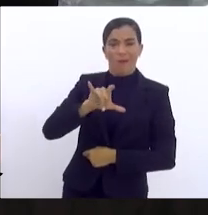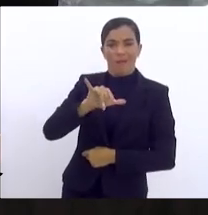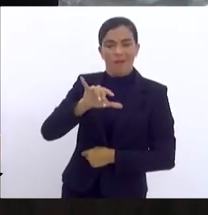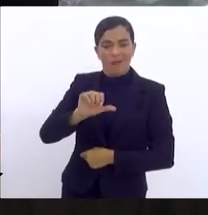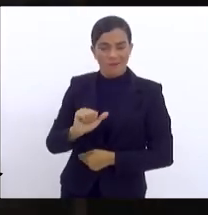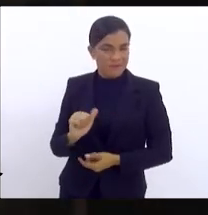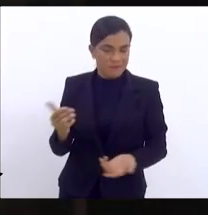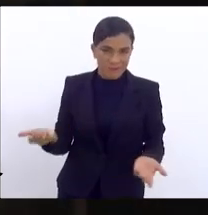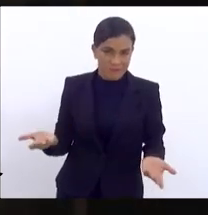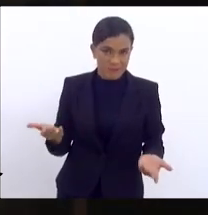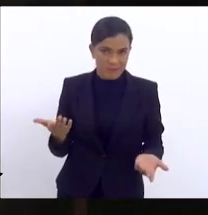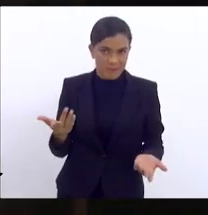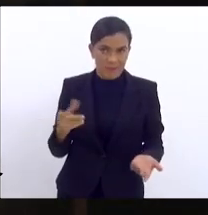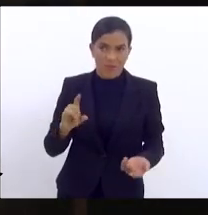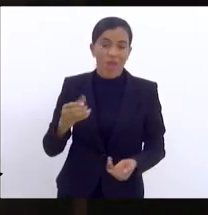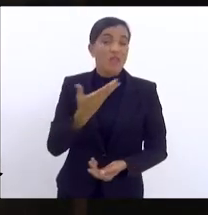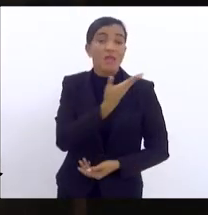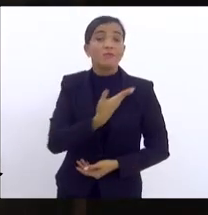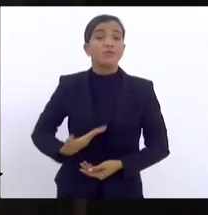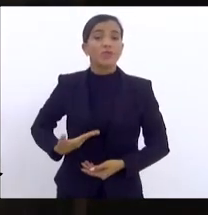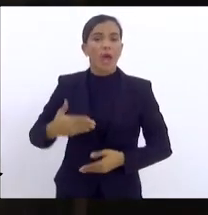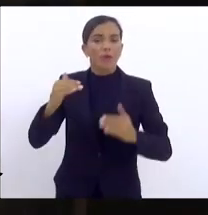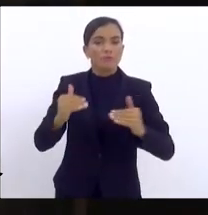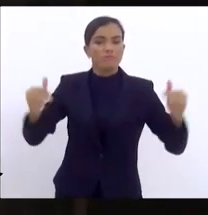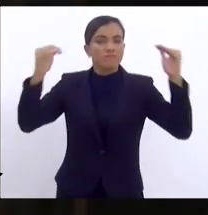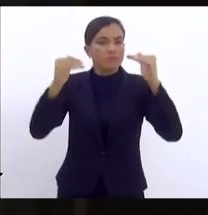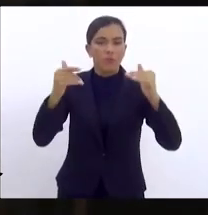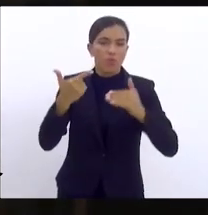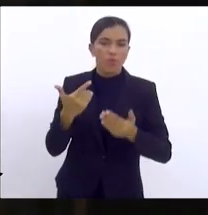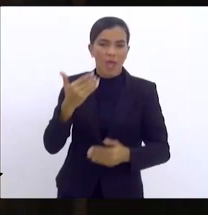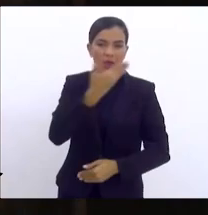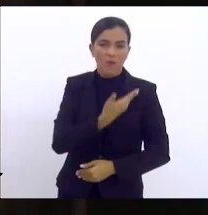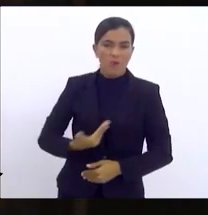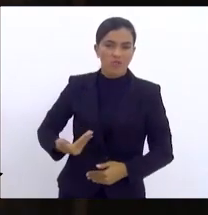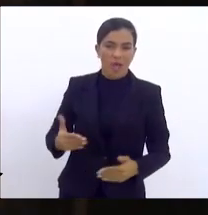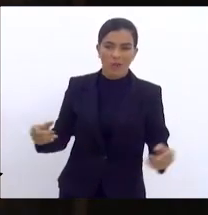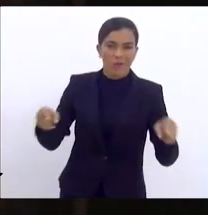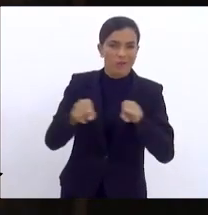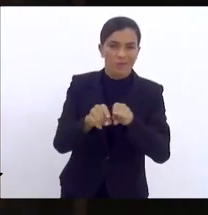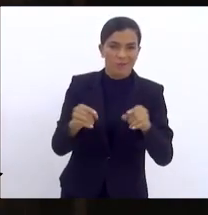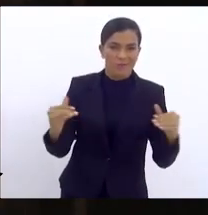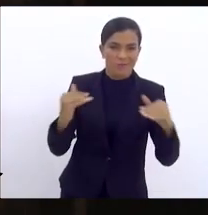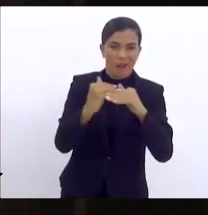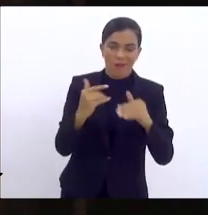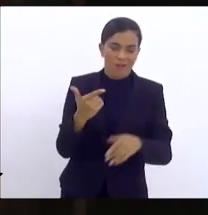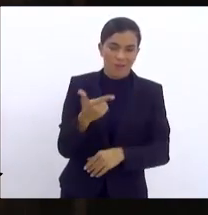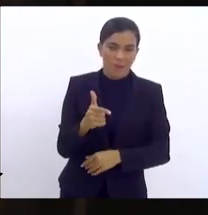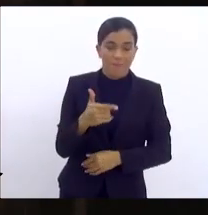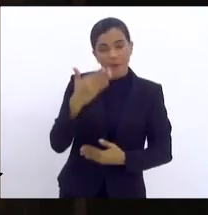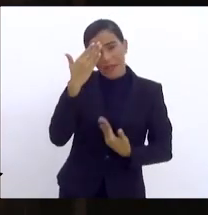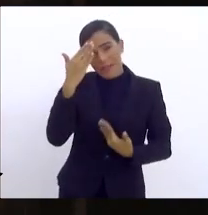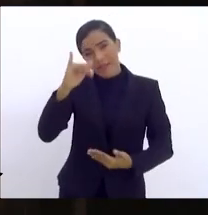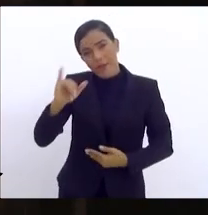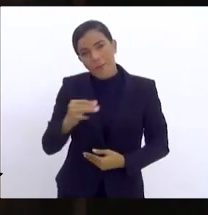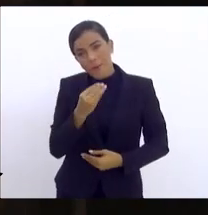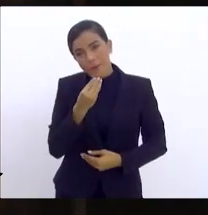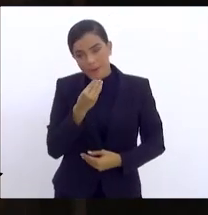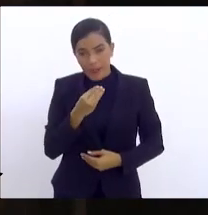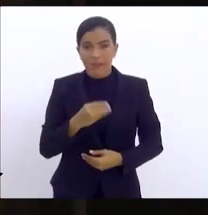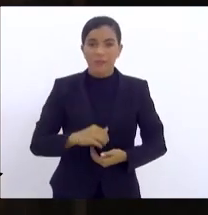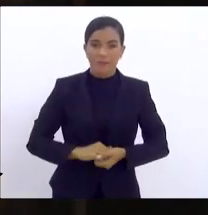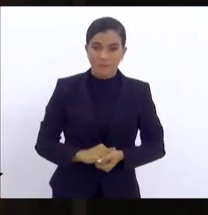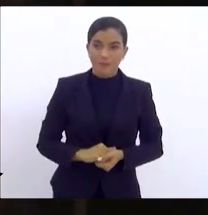não vai haver o estado paralelo enfim agradecer a oportunidade eu acho que quando a gente